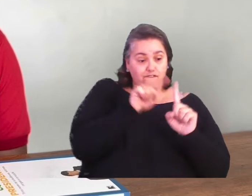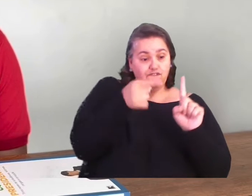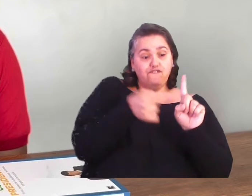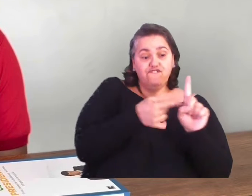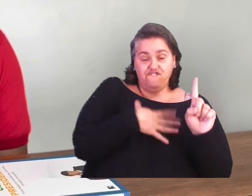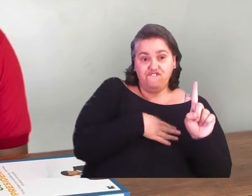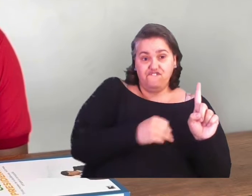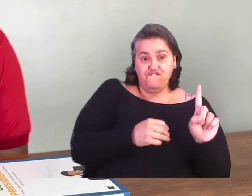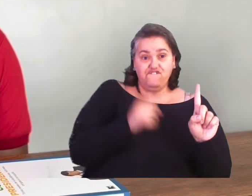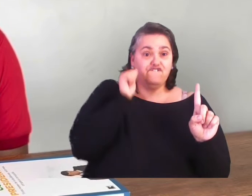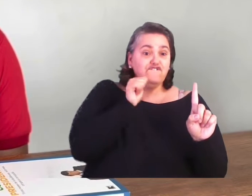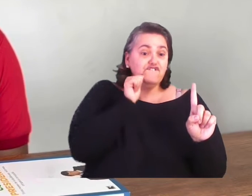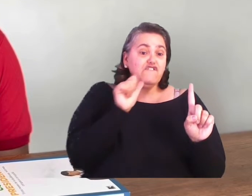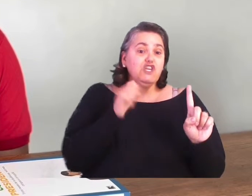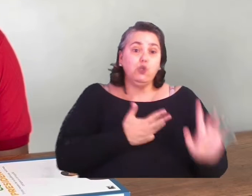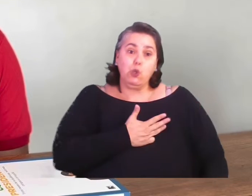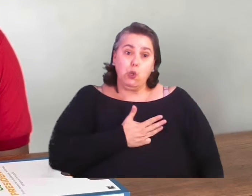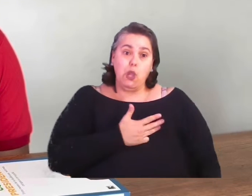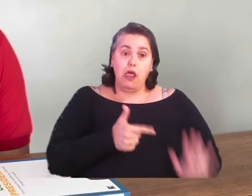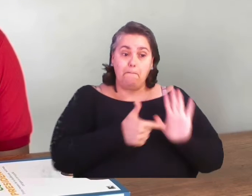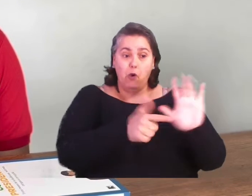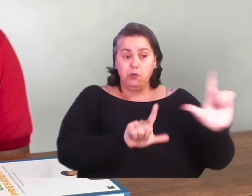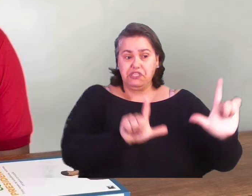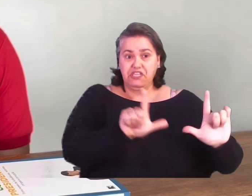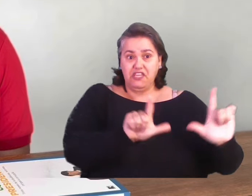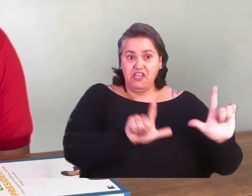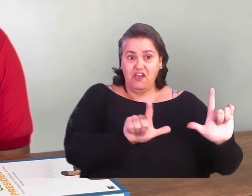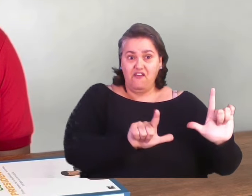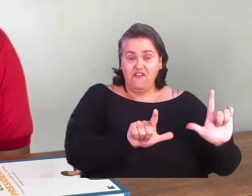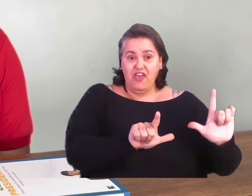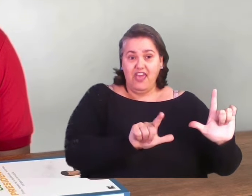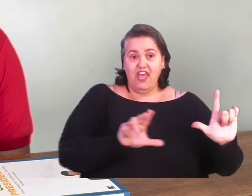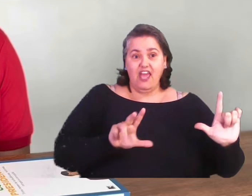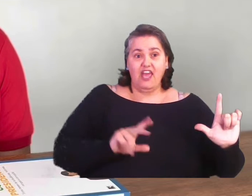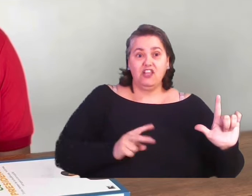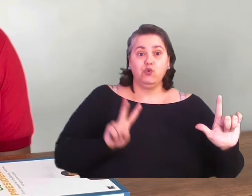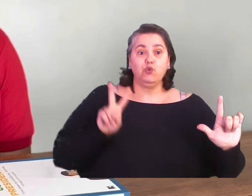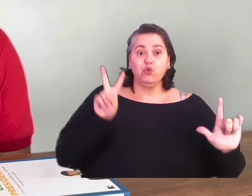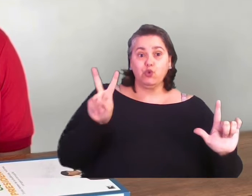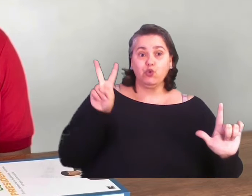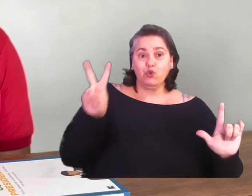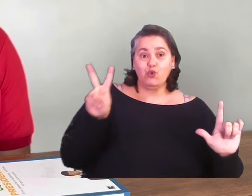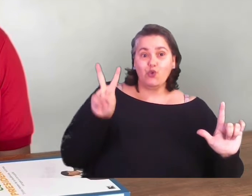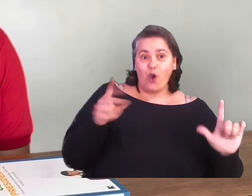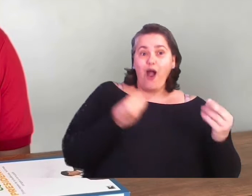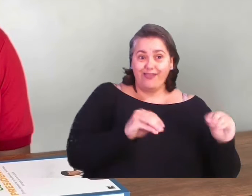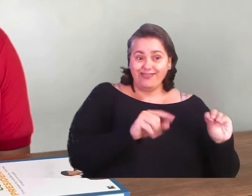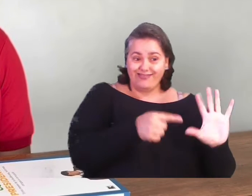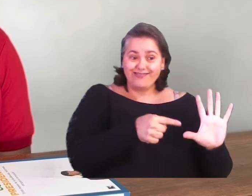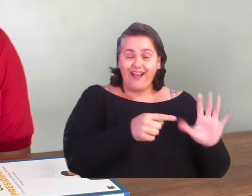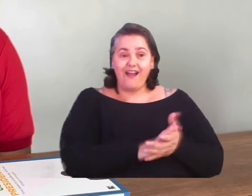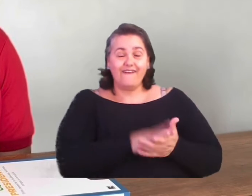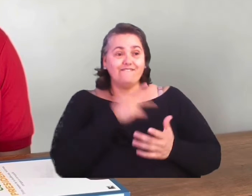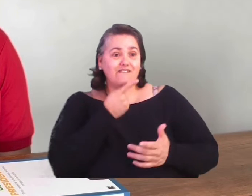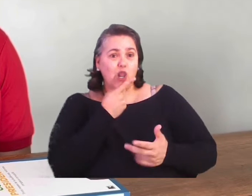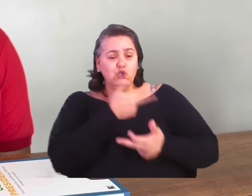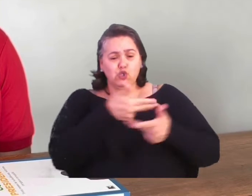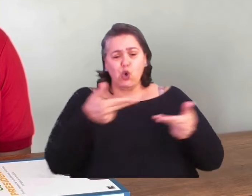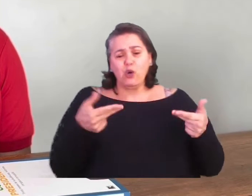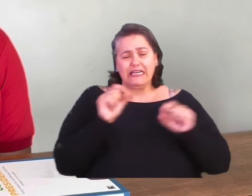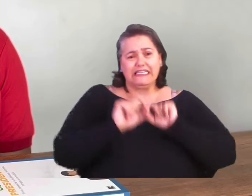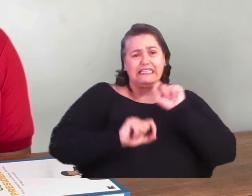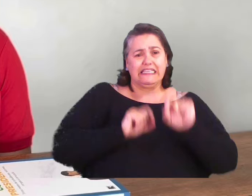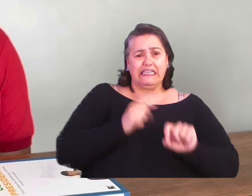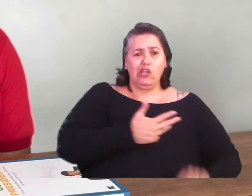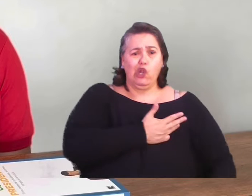com Lula, foi levada ao programa de televisão do então candidato Fernando Collor, e ali ela afirmou, entre outras coisas,